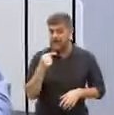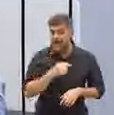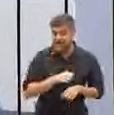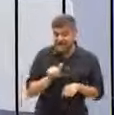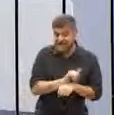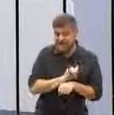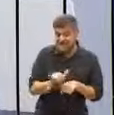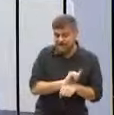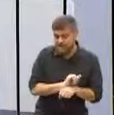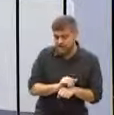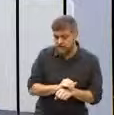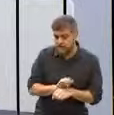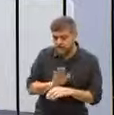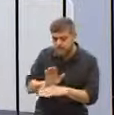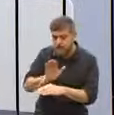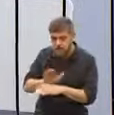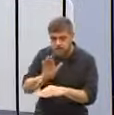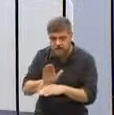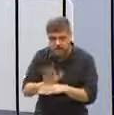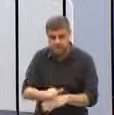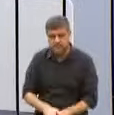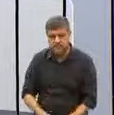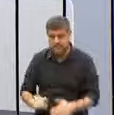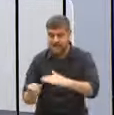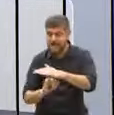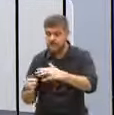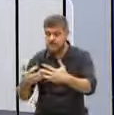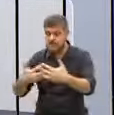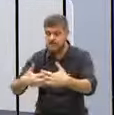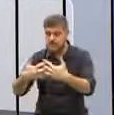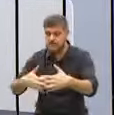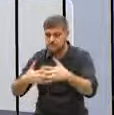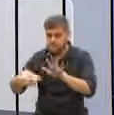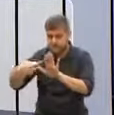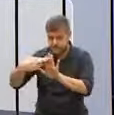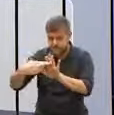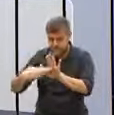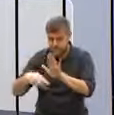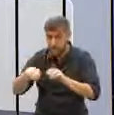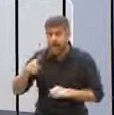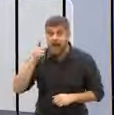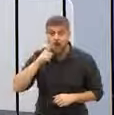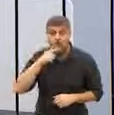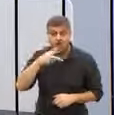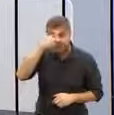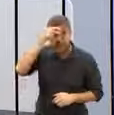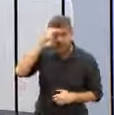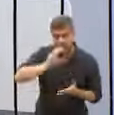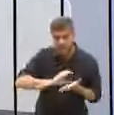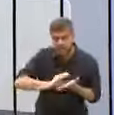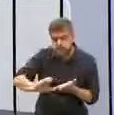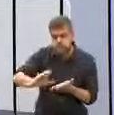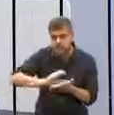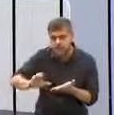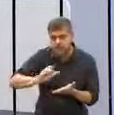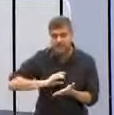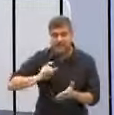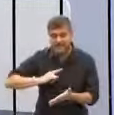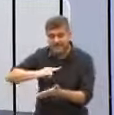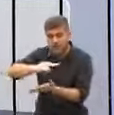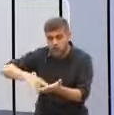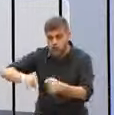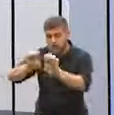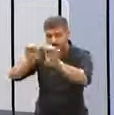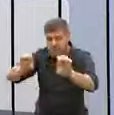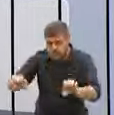uma entidade possa funcionar regularmente, até para que ela possa receber repasse do governo, ela tem que ter toda uma estrutura. Então,